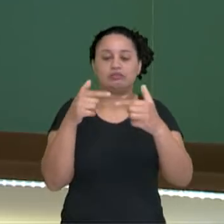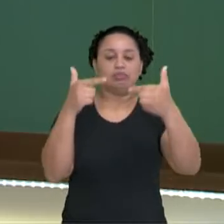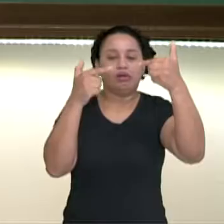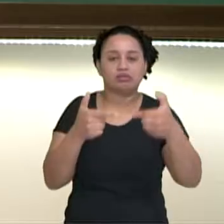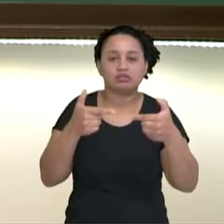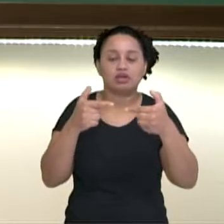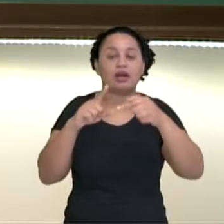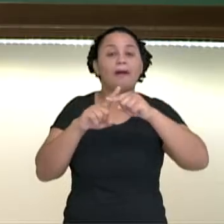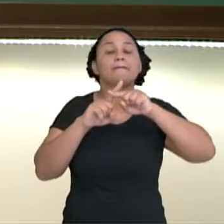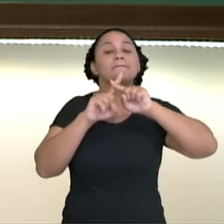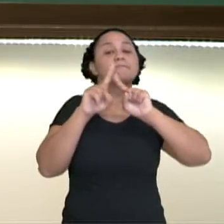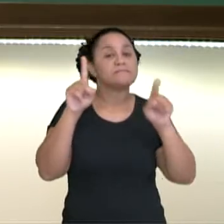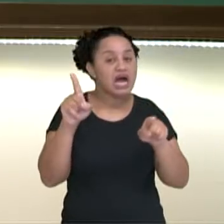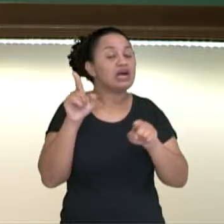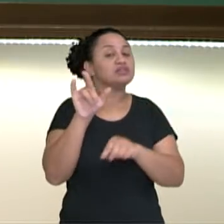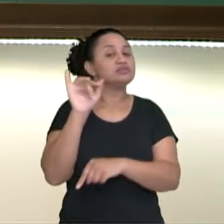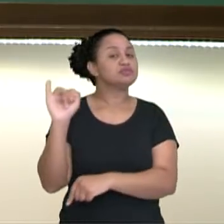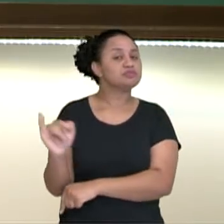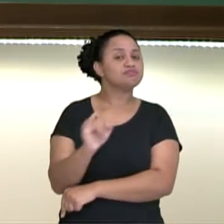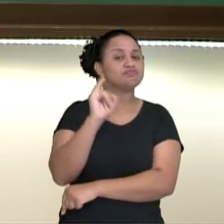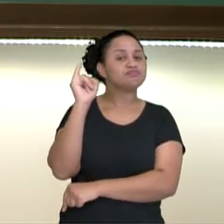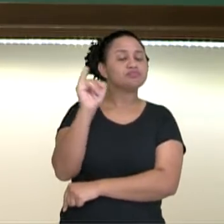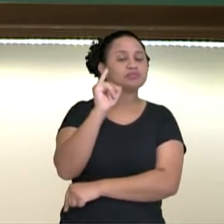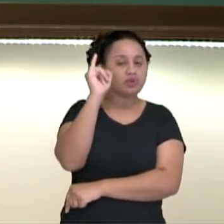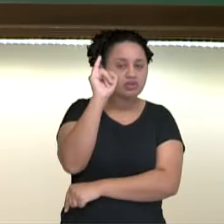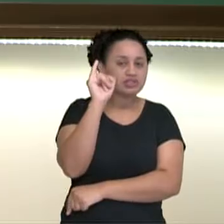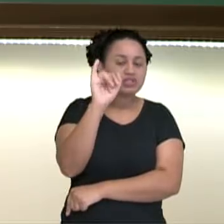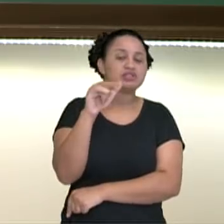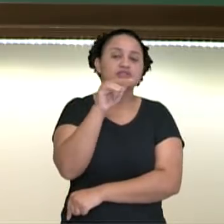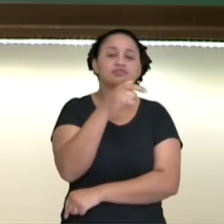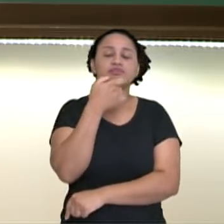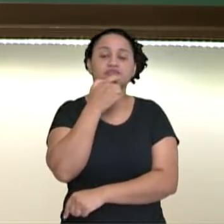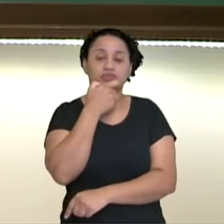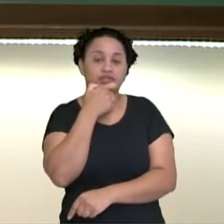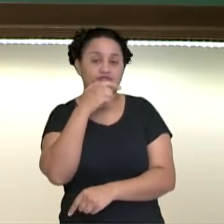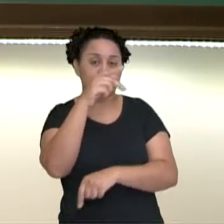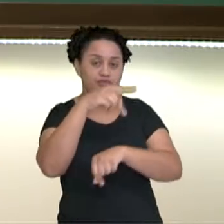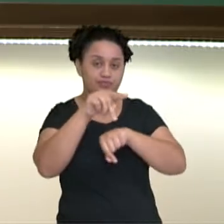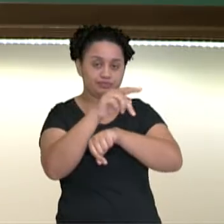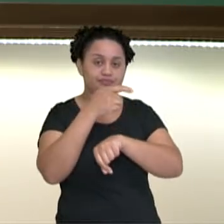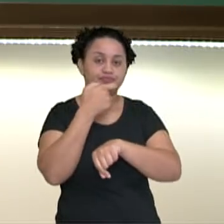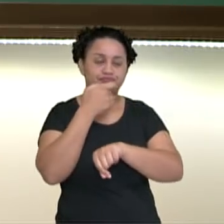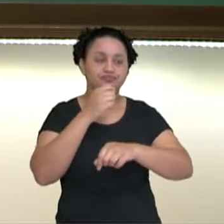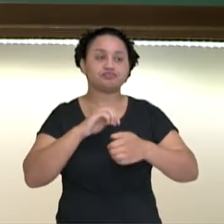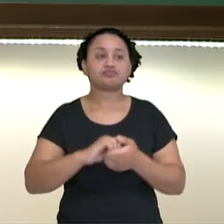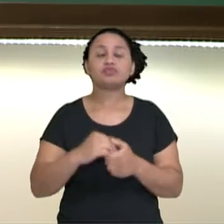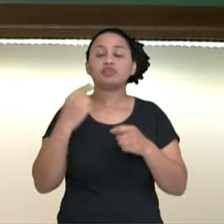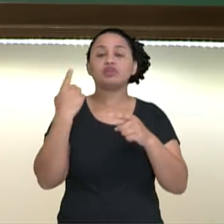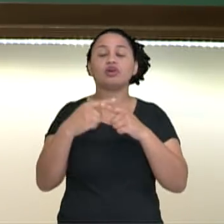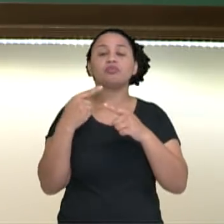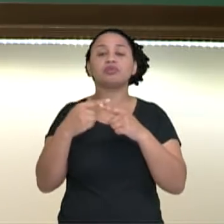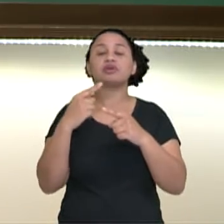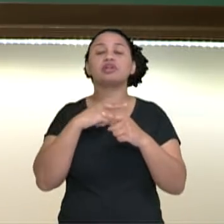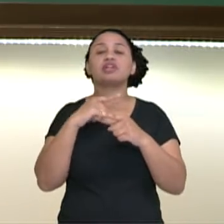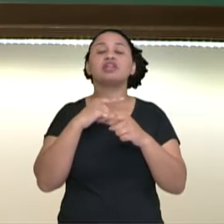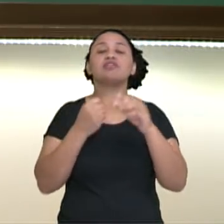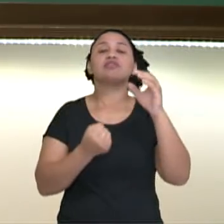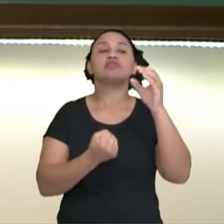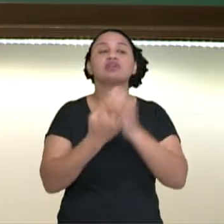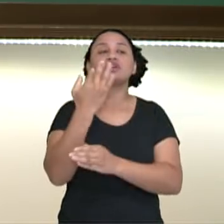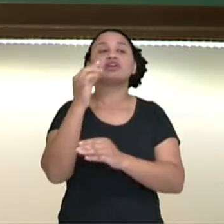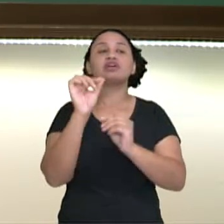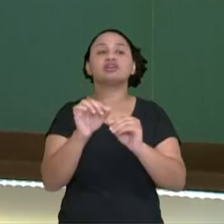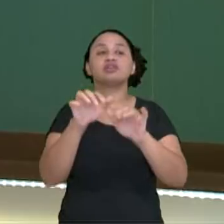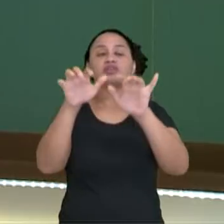armado, mas ela foi de uma grande importância, né, dentro da Inglaterra, porque ocorre a chamada criação